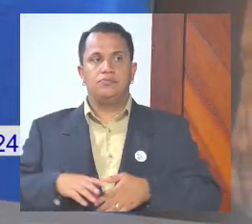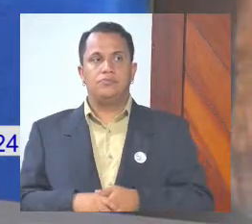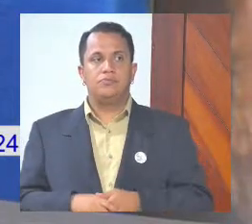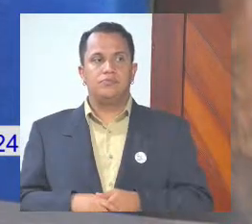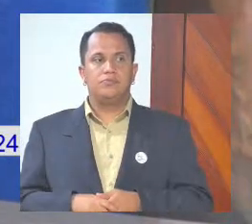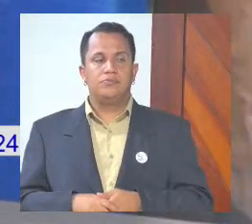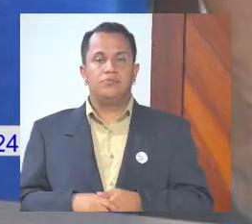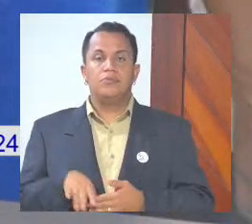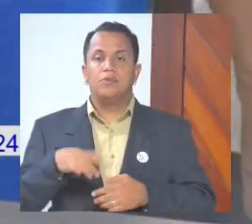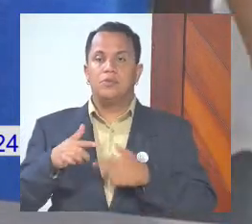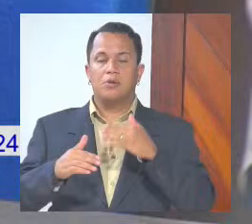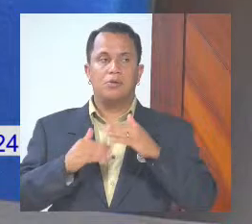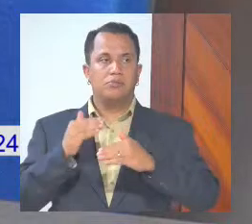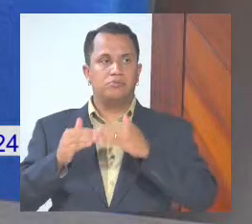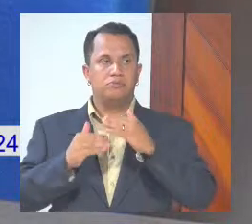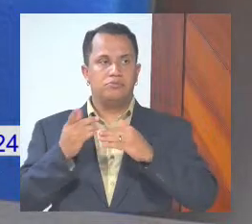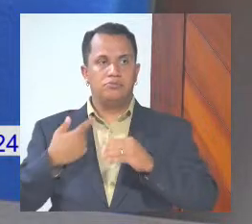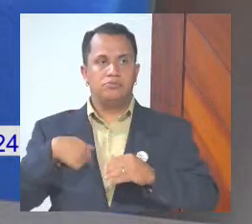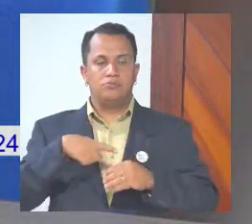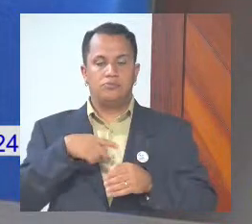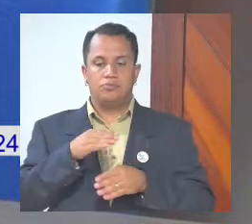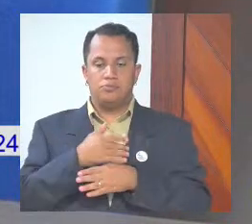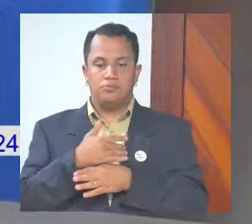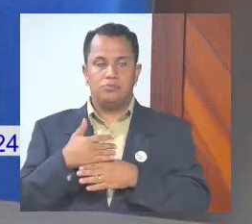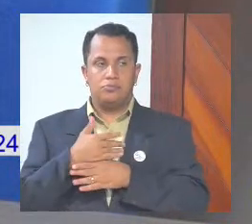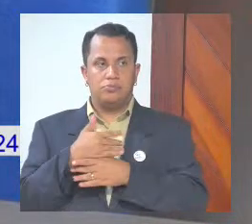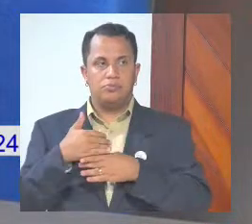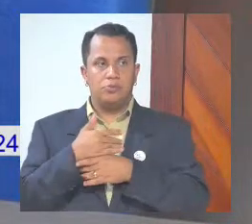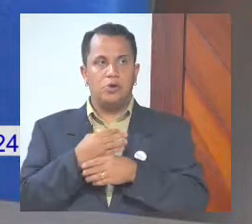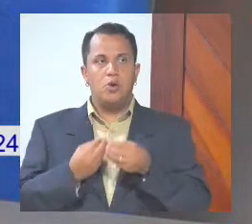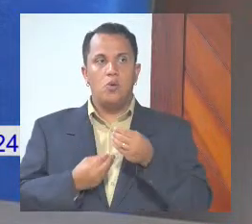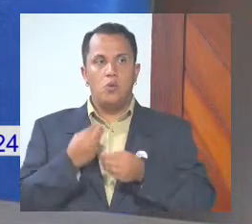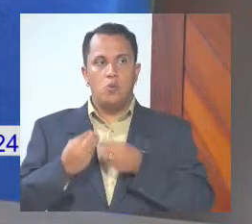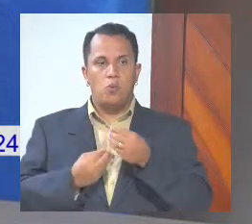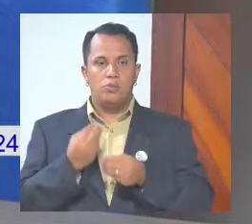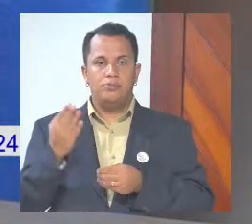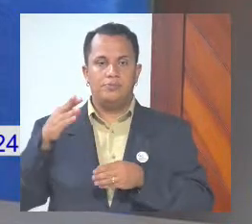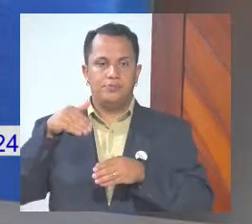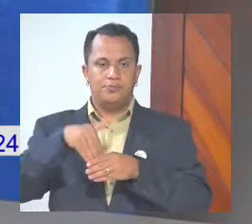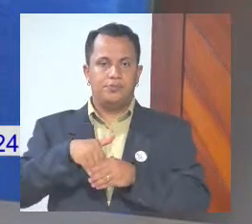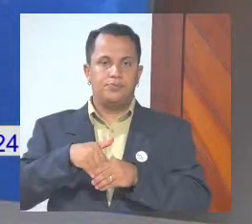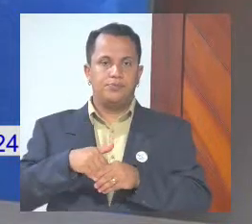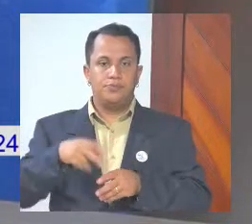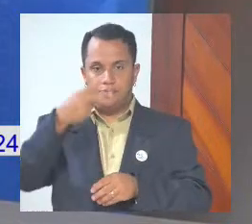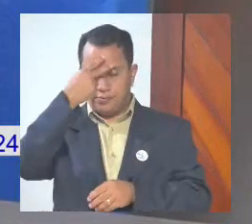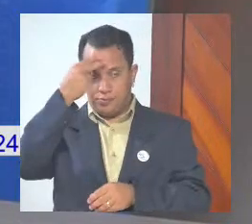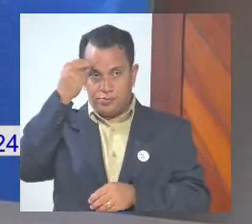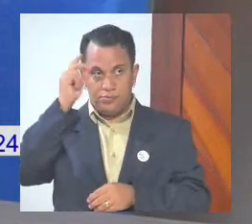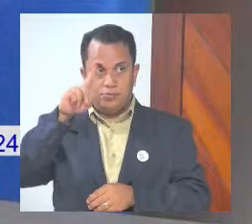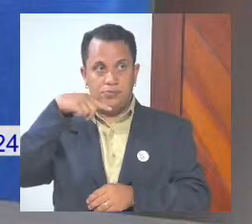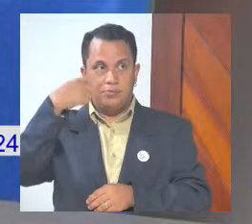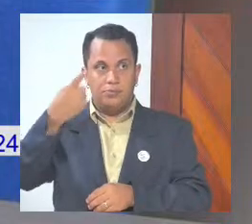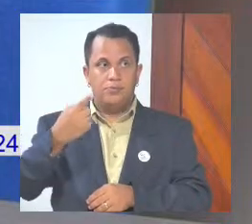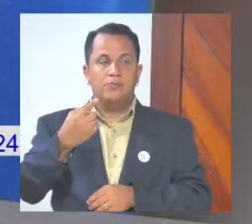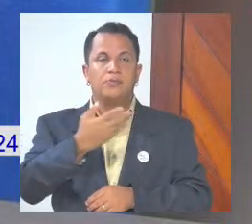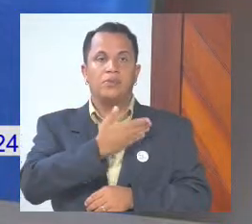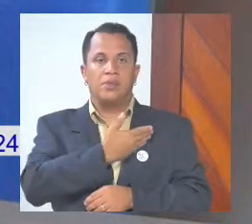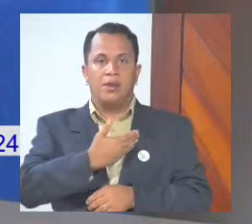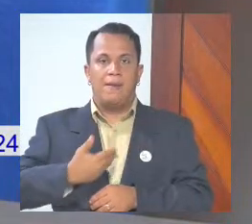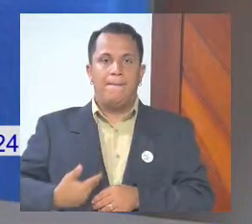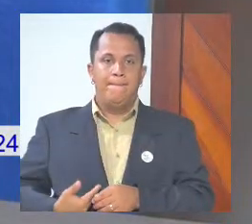atuou em prol do desenvolvimento de nosso município como vereador, prefeito e deputado